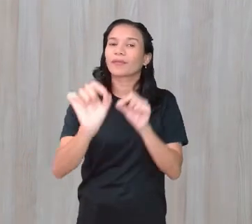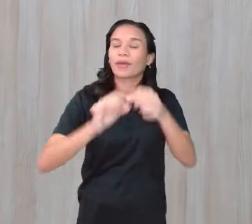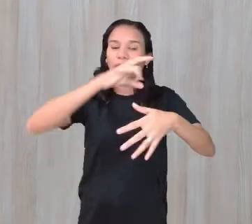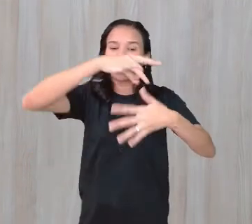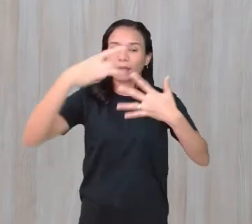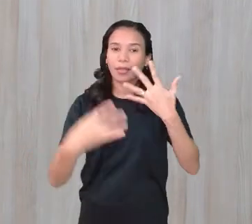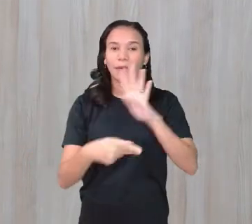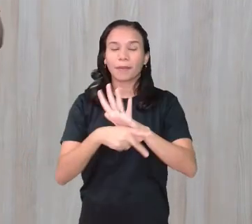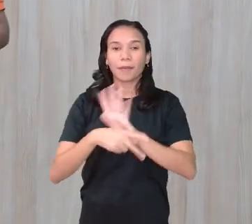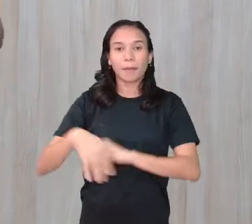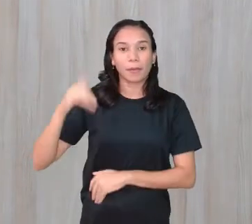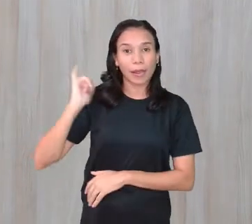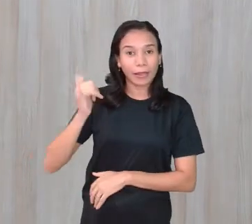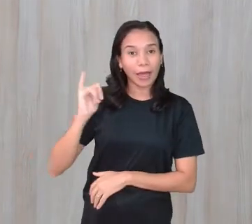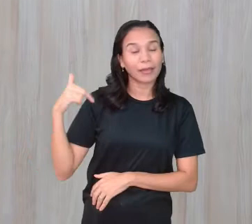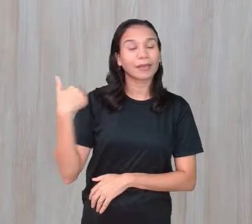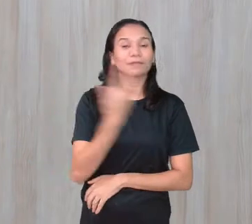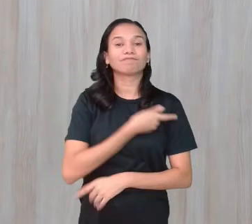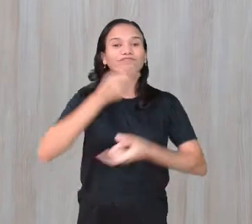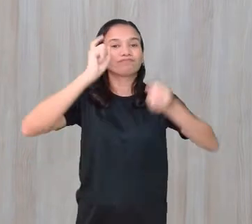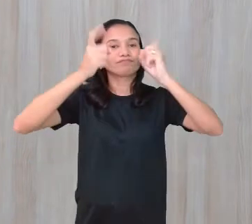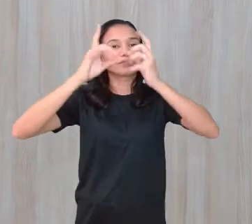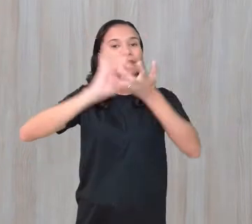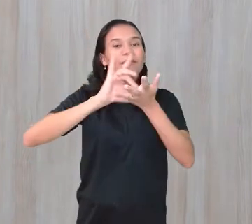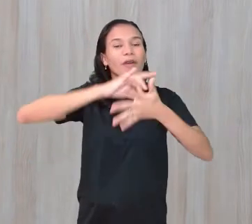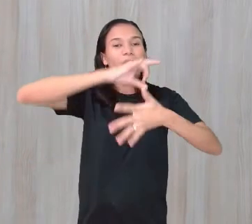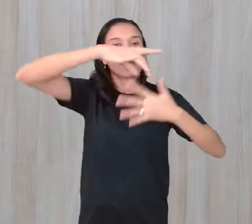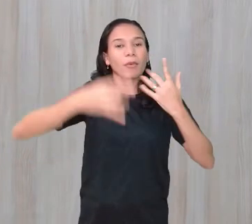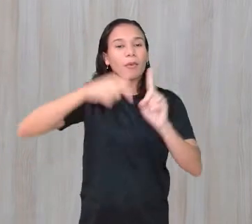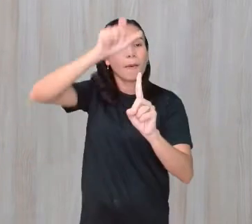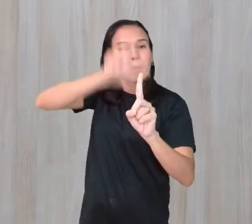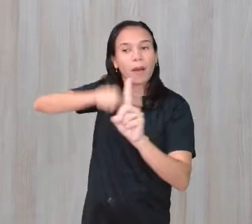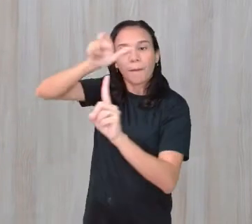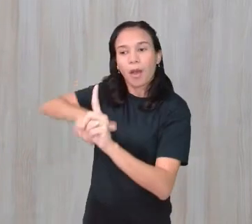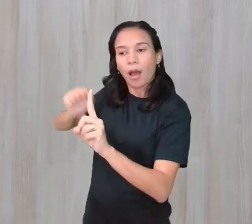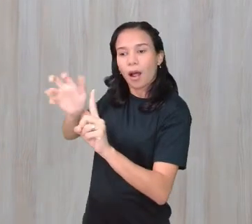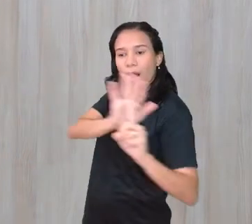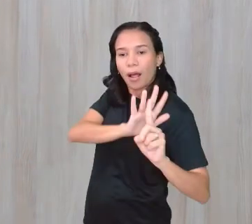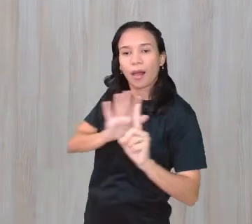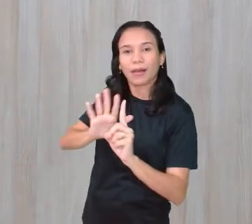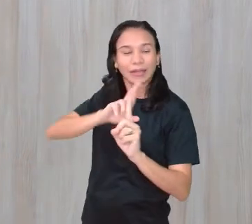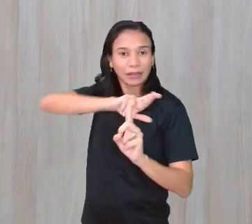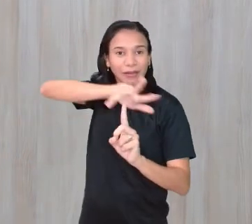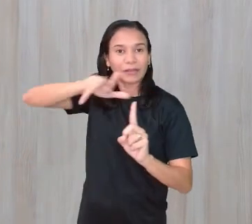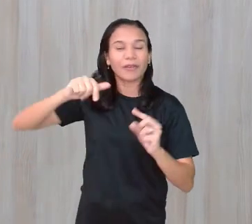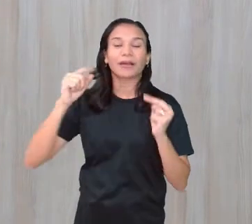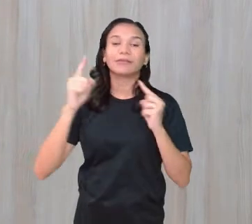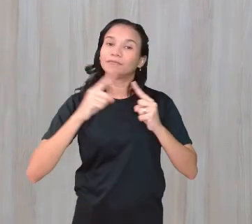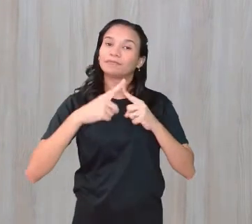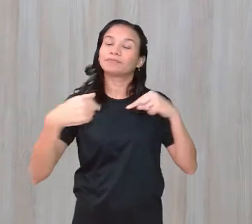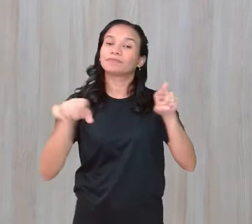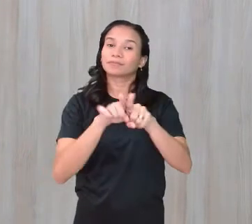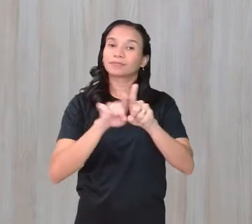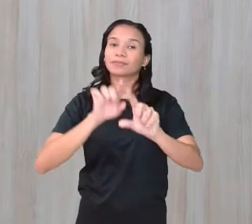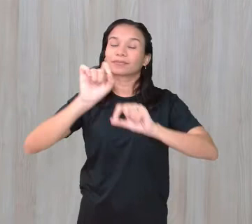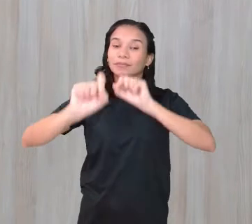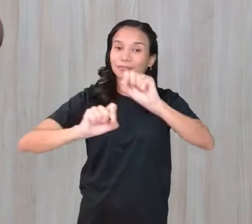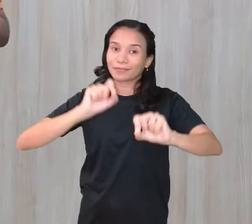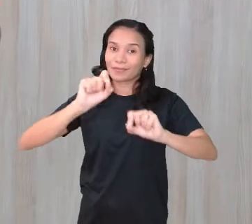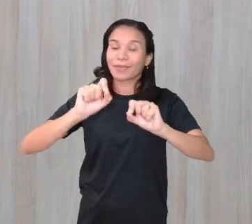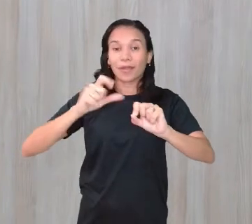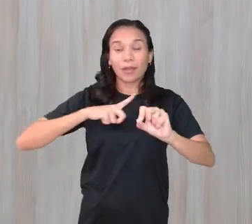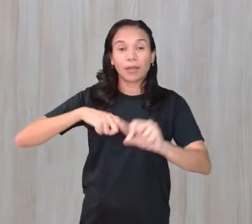aspectos da narrativa. A gente já discutiu bastante as personagens, os diferentes tipos de personagem e também